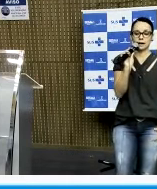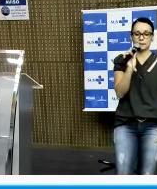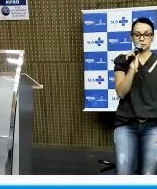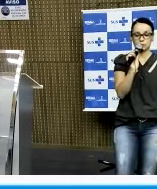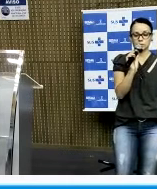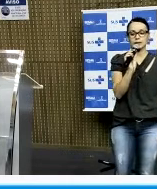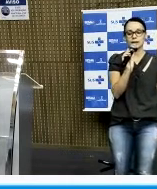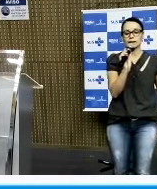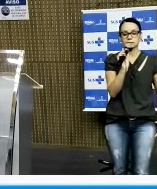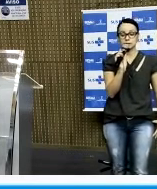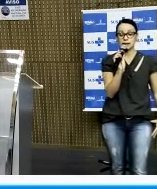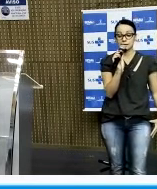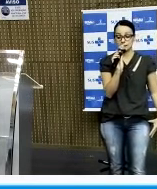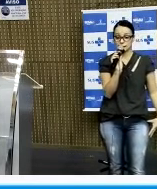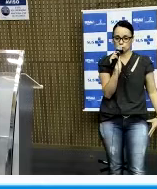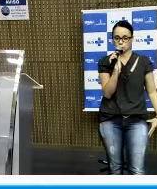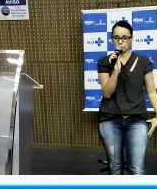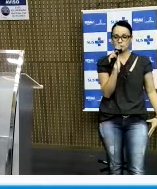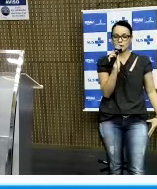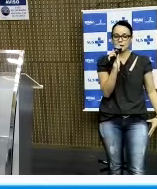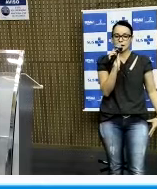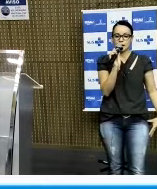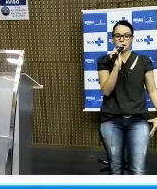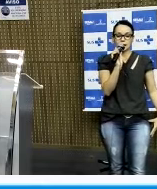de abandono, tá? Eles são vulneráveis a isso.